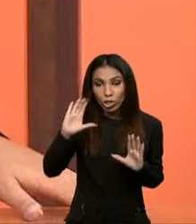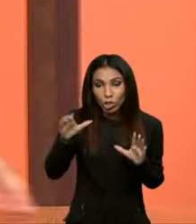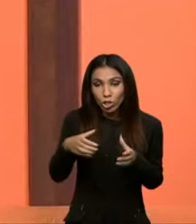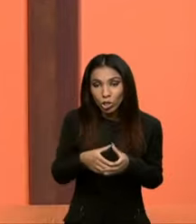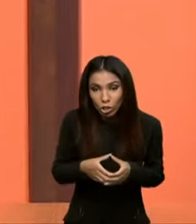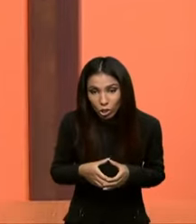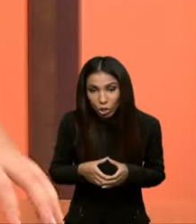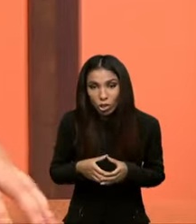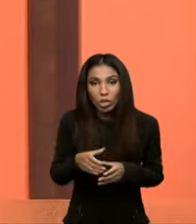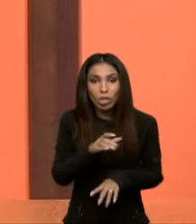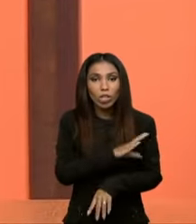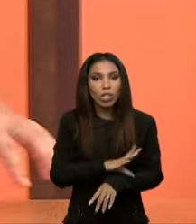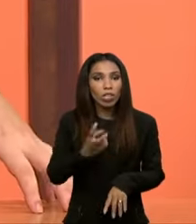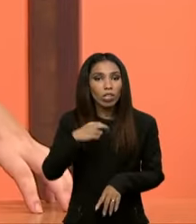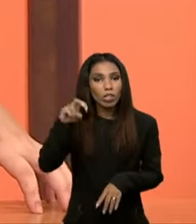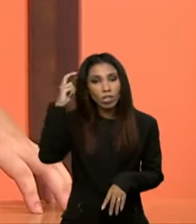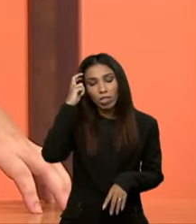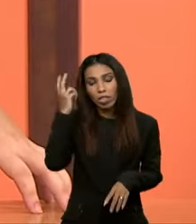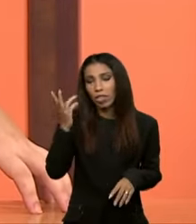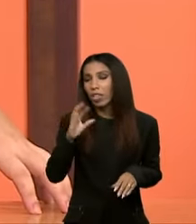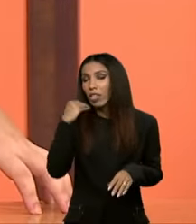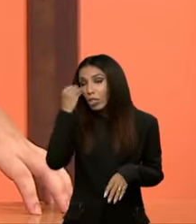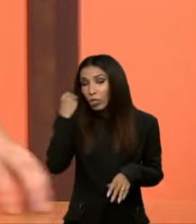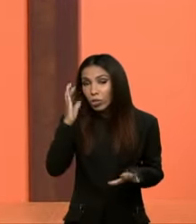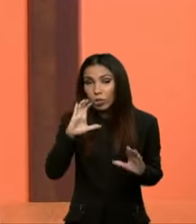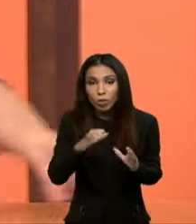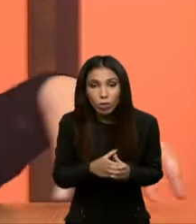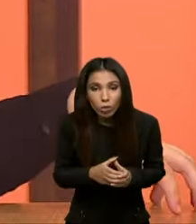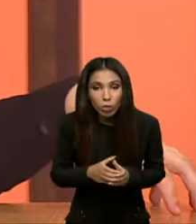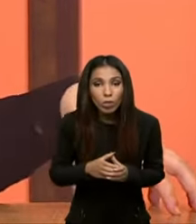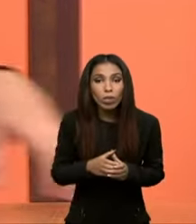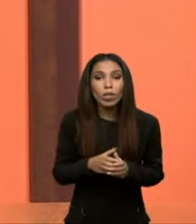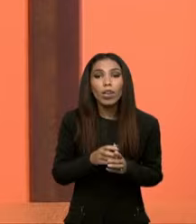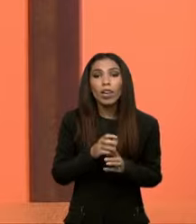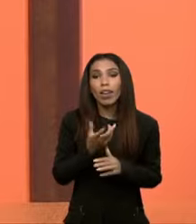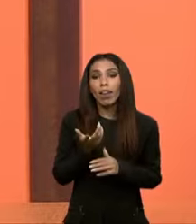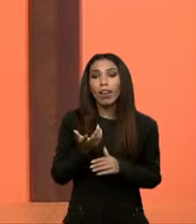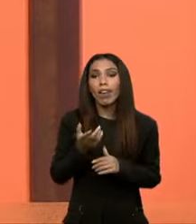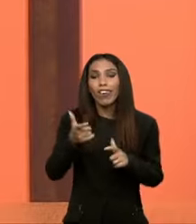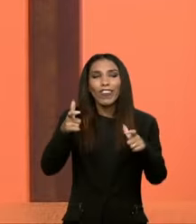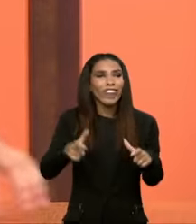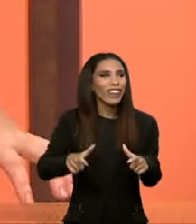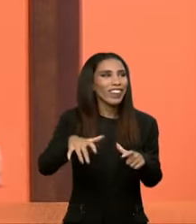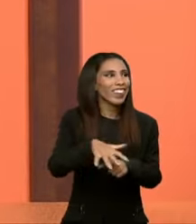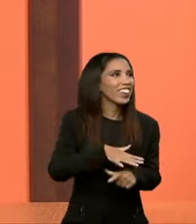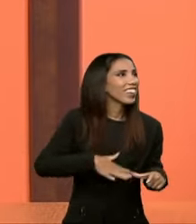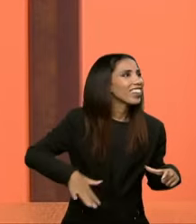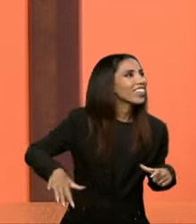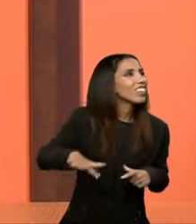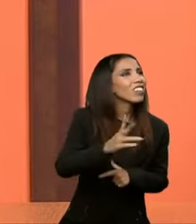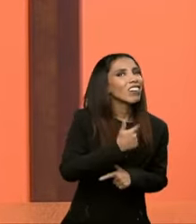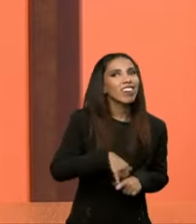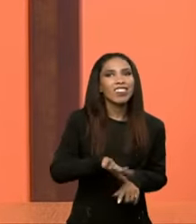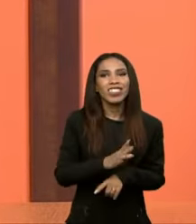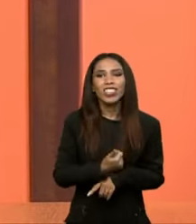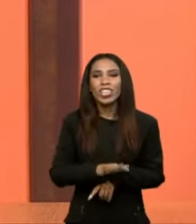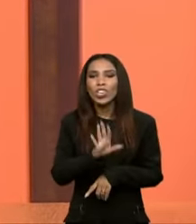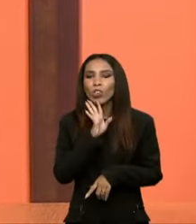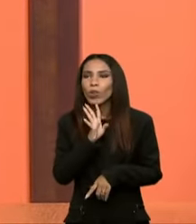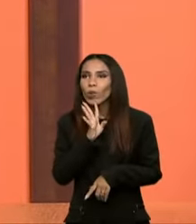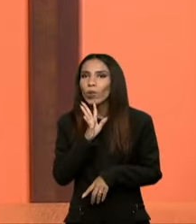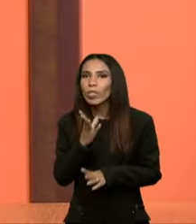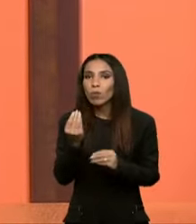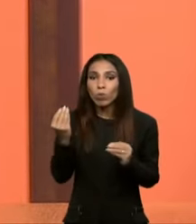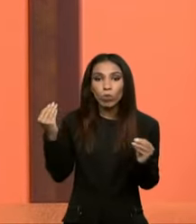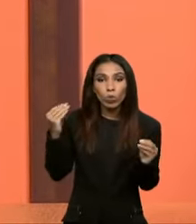cultura e... São as experiências coletivas. Aí é o parque, tá todo mundo lá. É verdade. É você conhecer as pessoas, é você conhecer um monte de